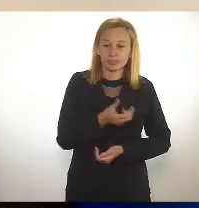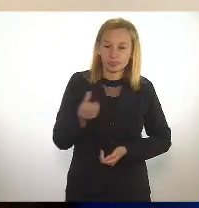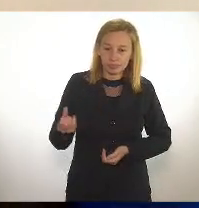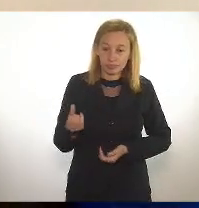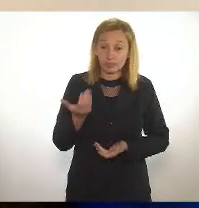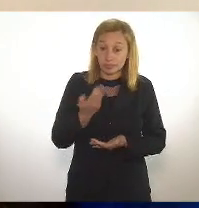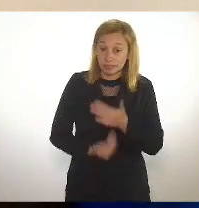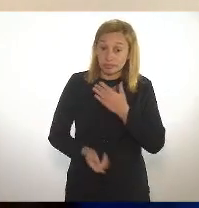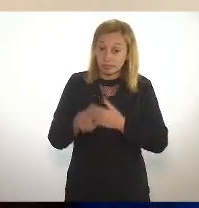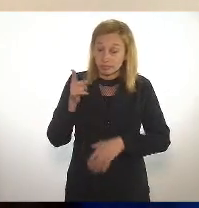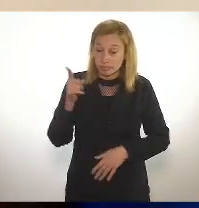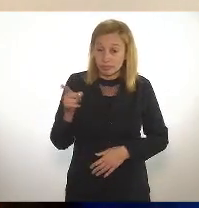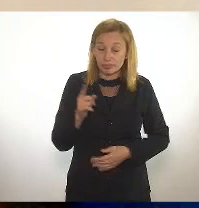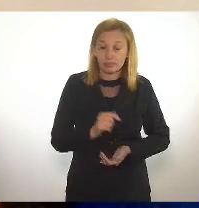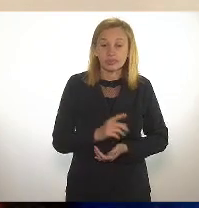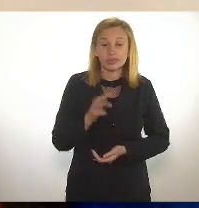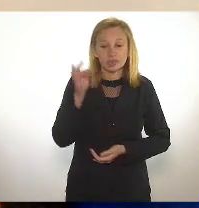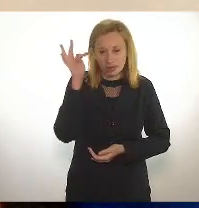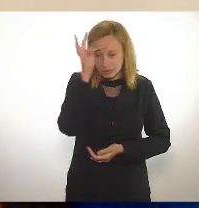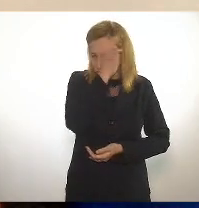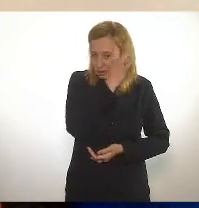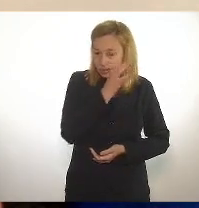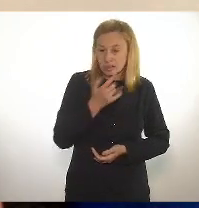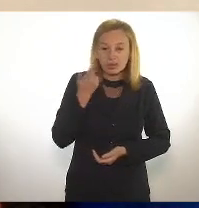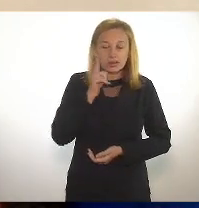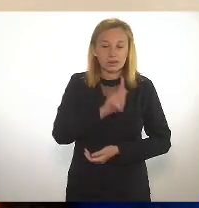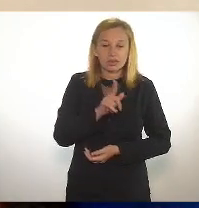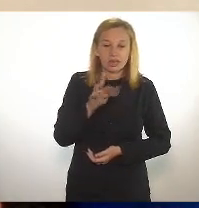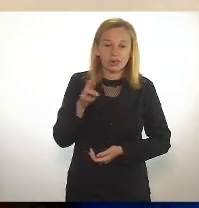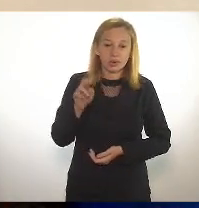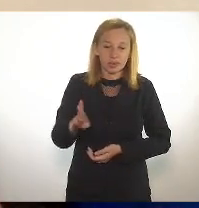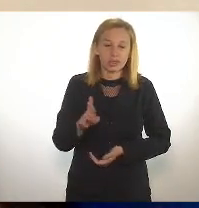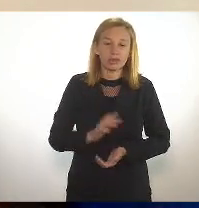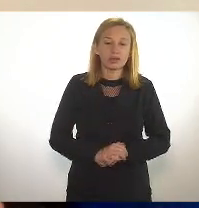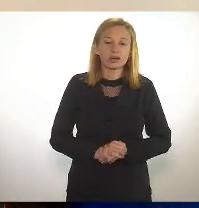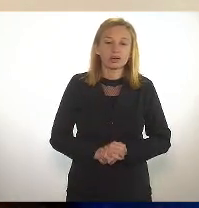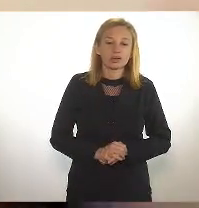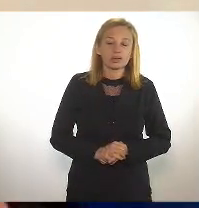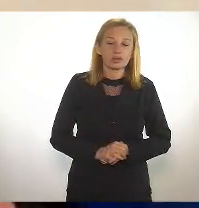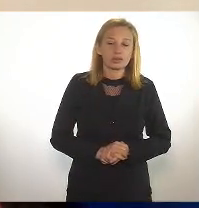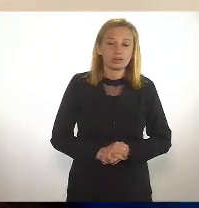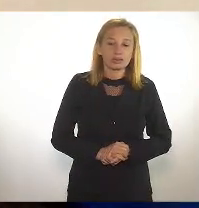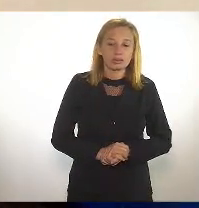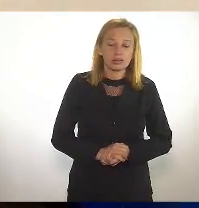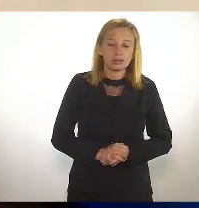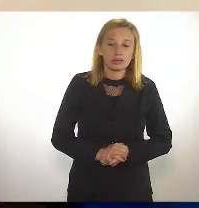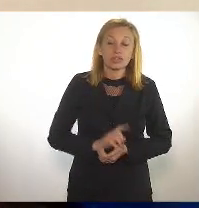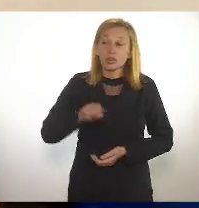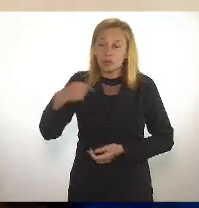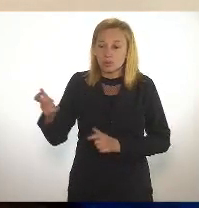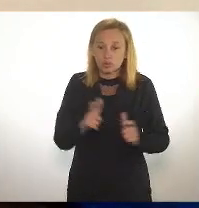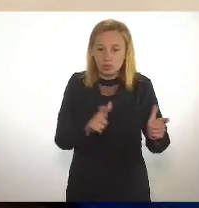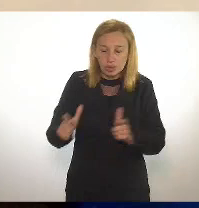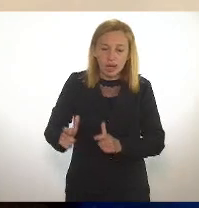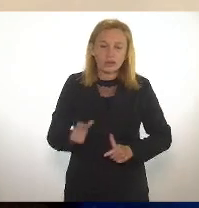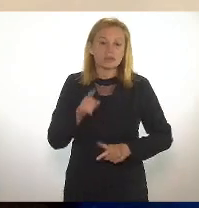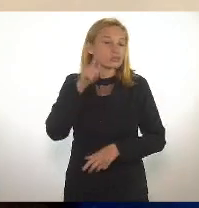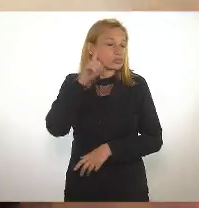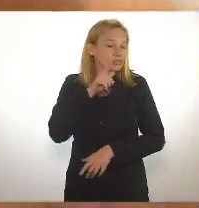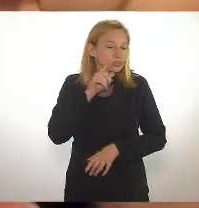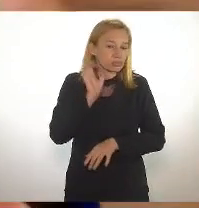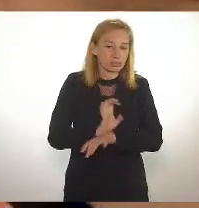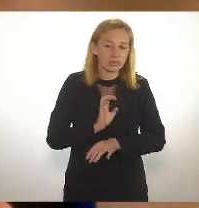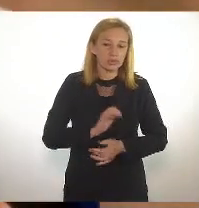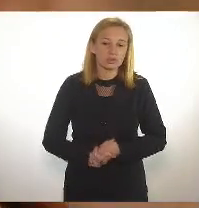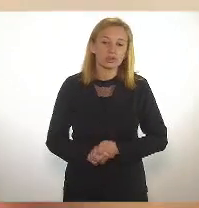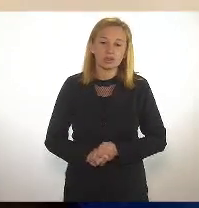perderam, o Trump ganhou da Hillary lá, e em Wisconsin, o estado também, que